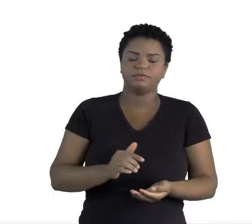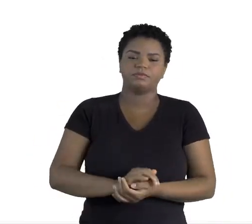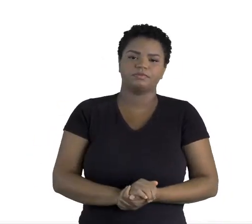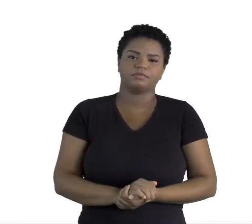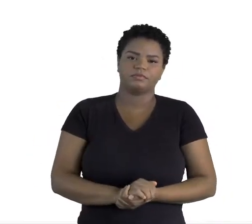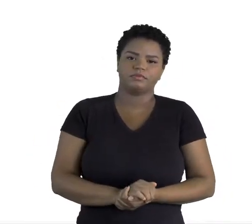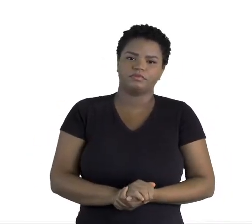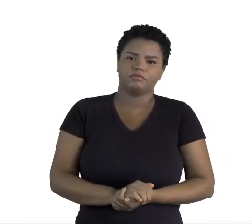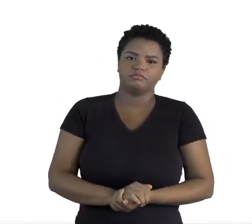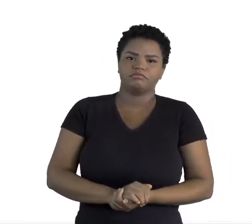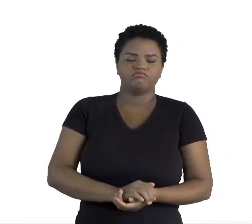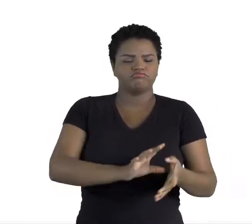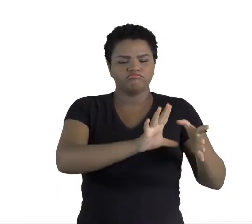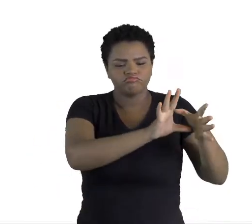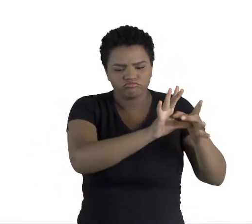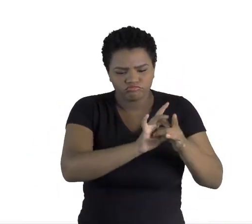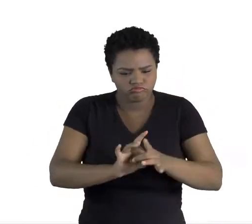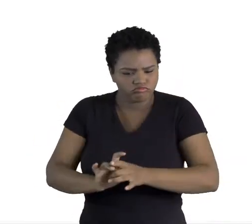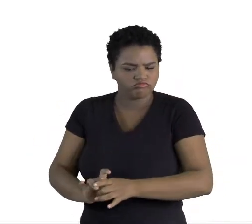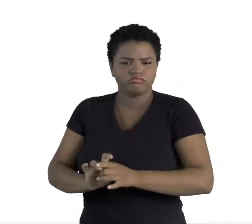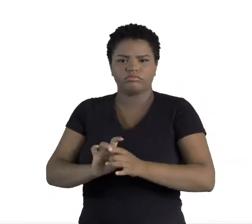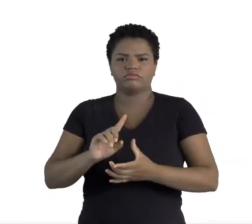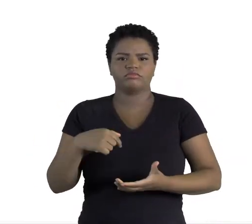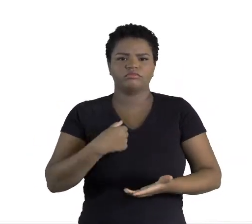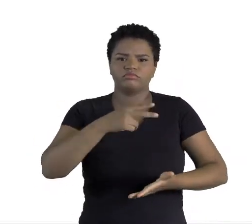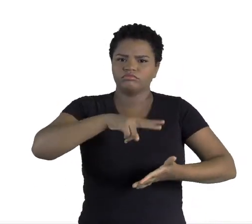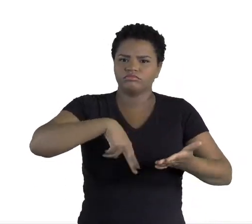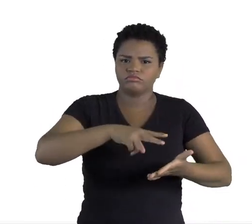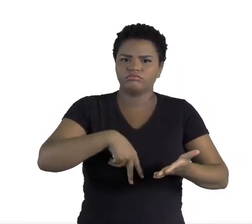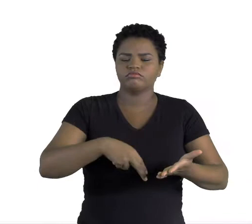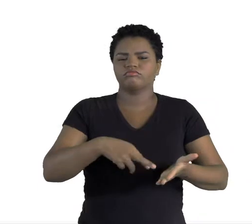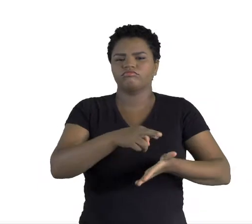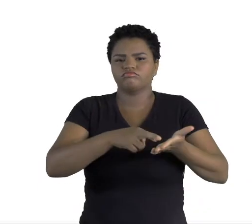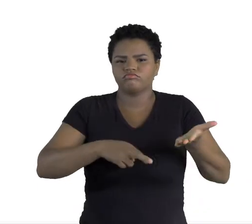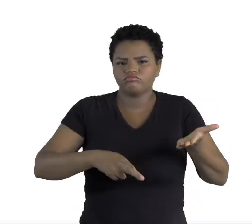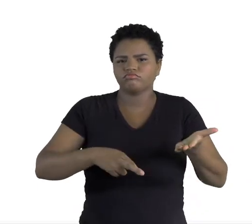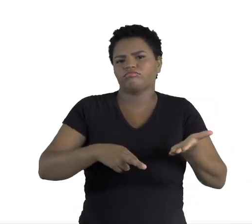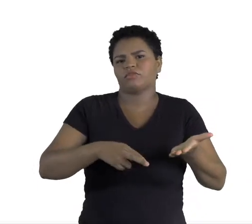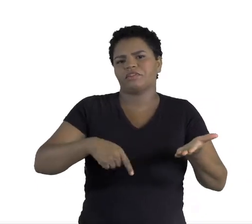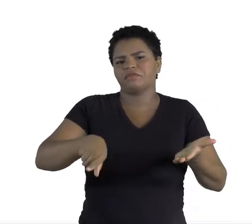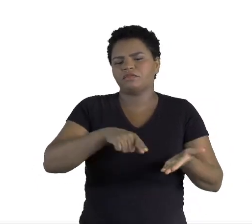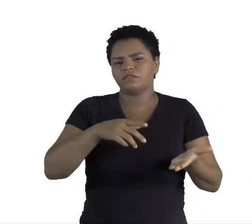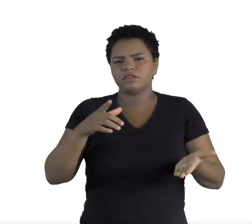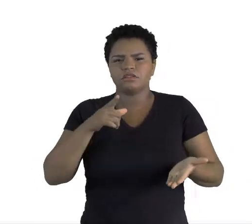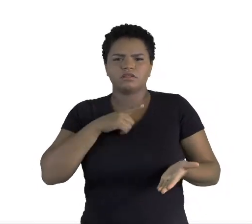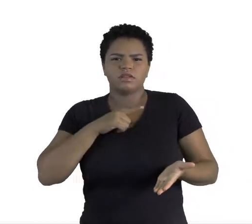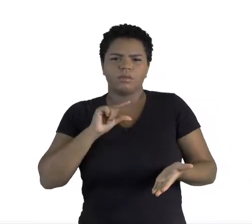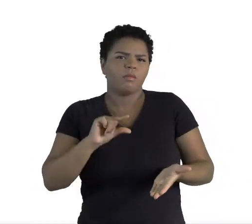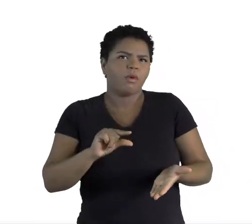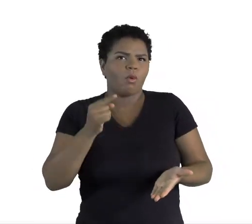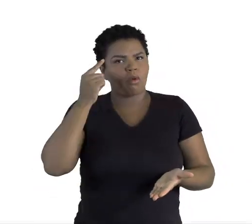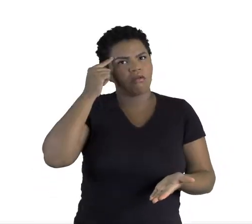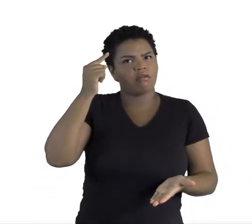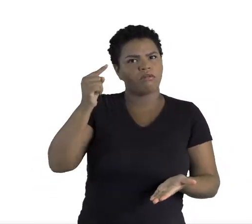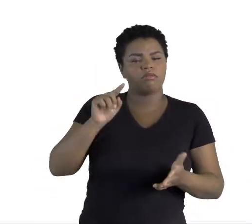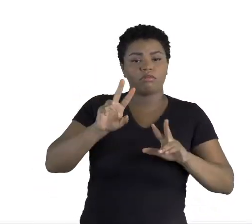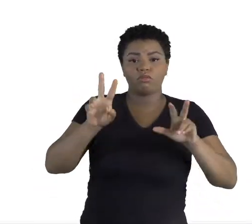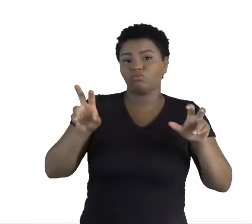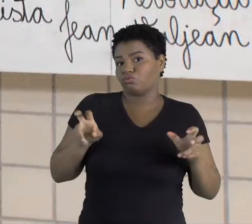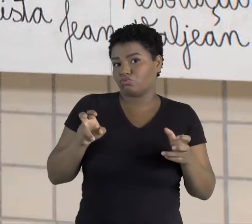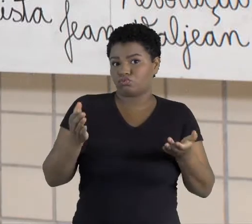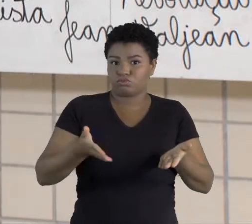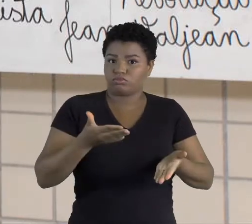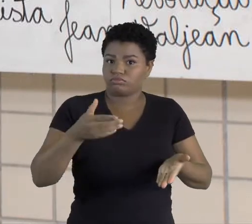a contextualização, nós lemos uma resenha, né, para vocês terem um pouquinho da ideia do que essa obra